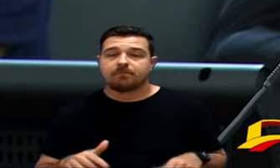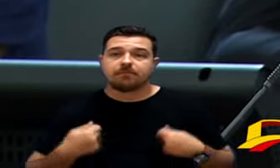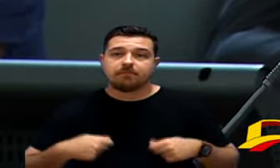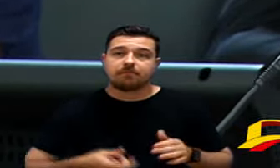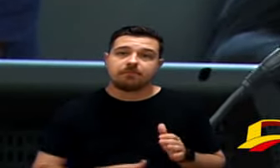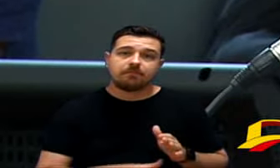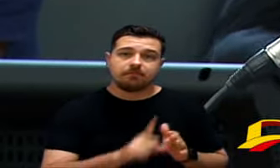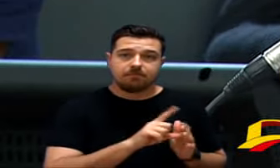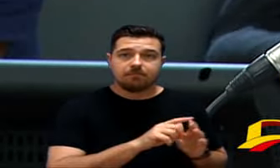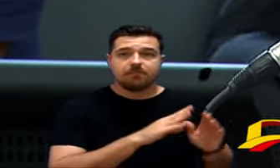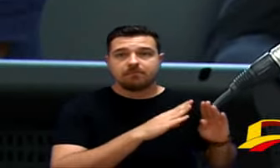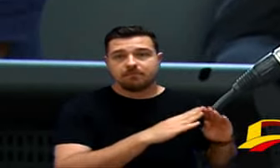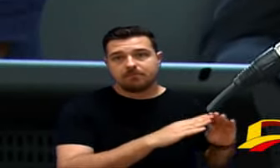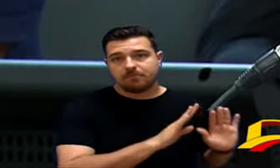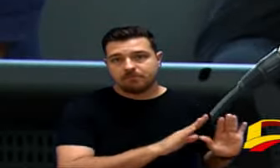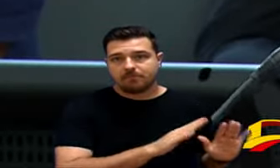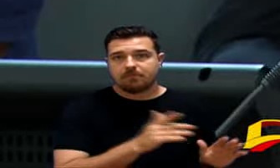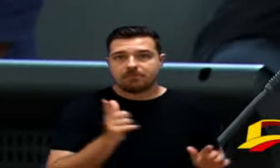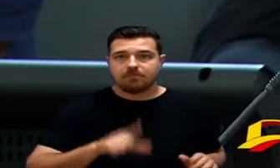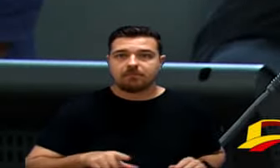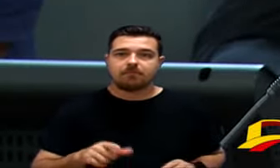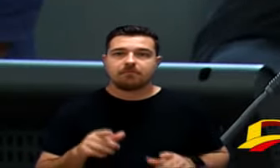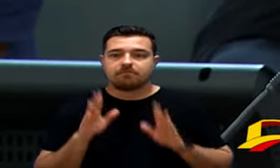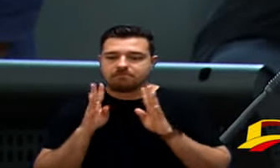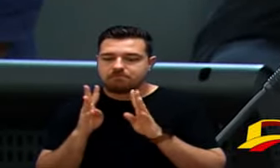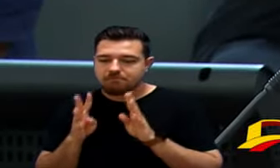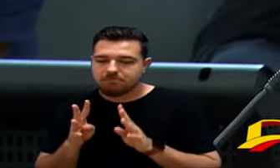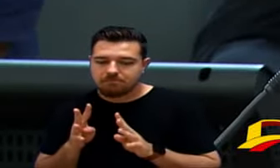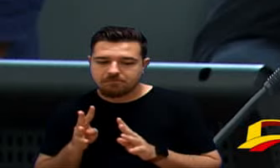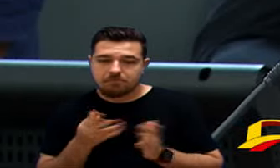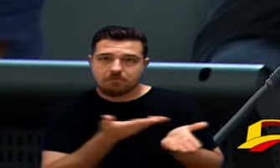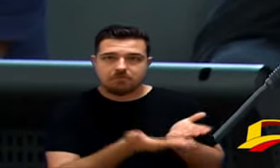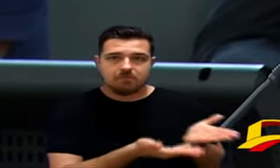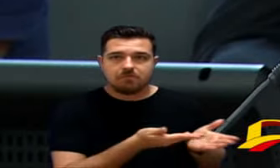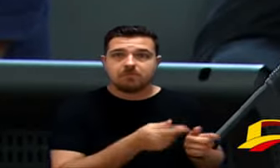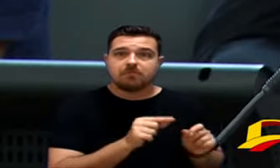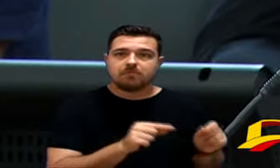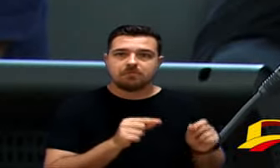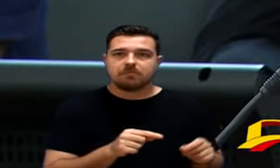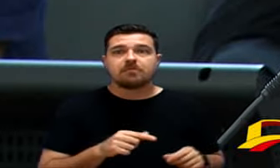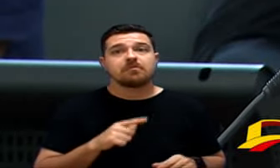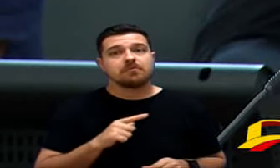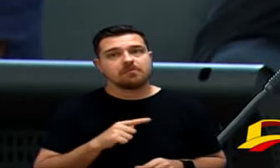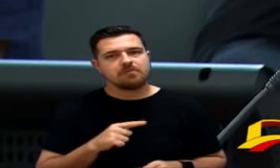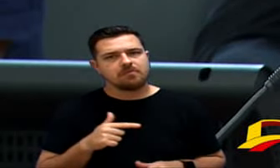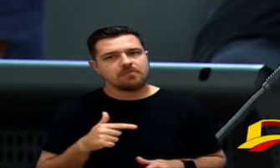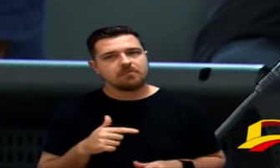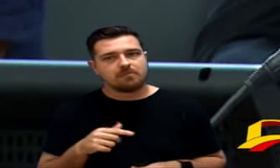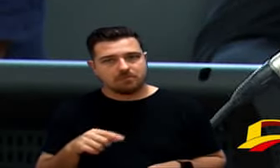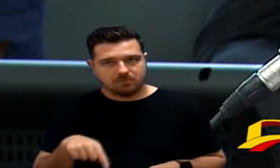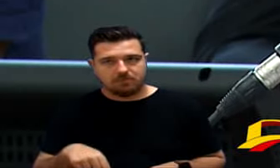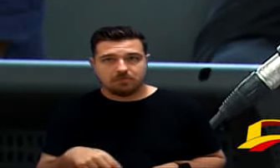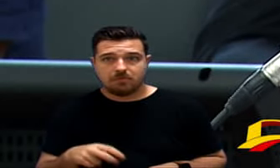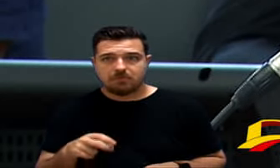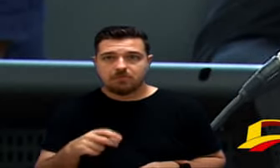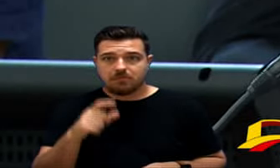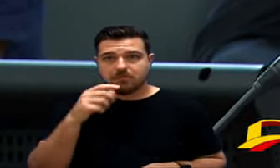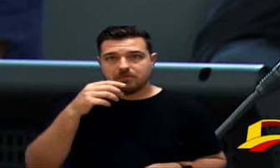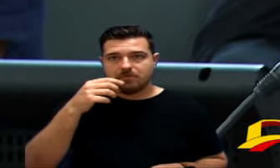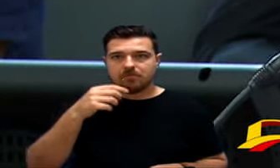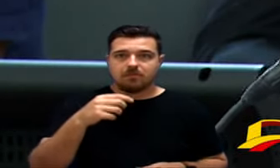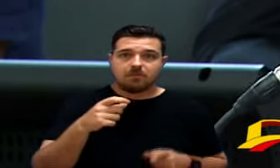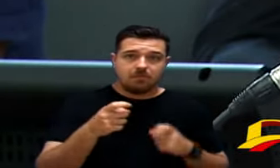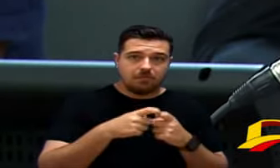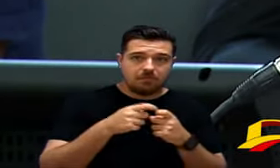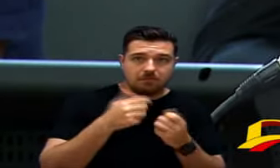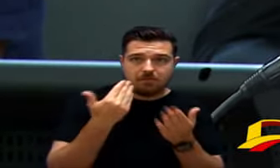eh até quem dá atendimento a esses profissionais nós temos serviço na no município de psicólogos que